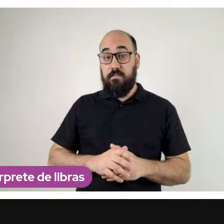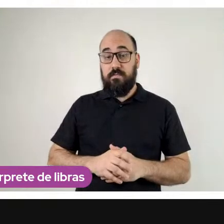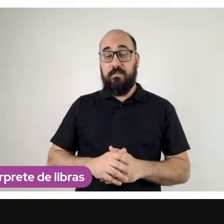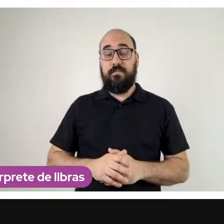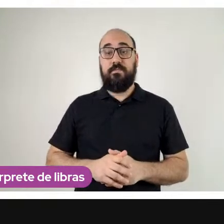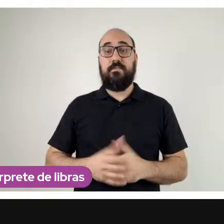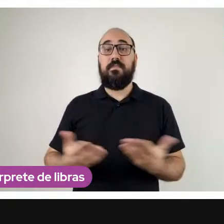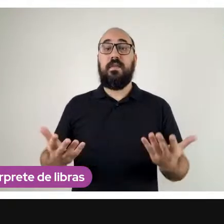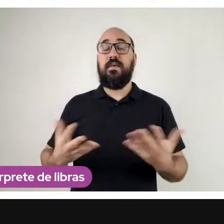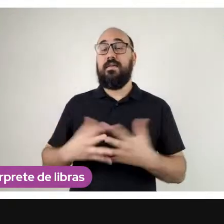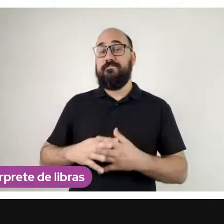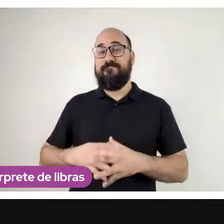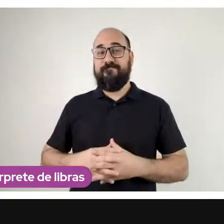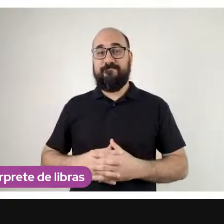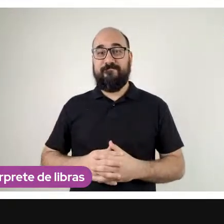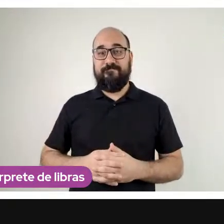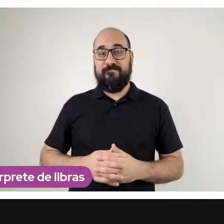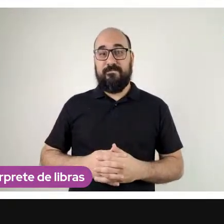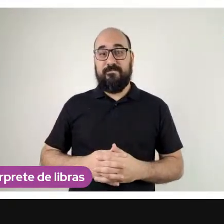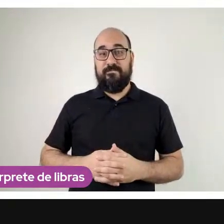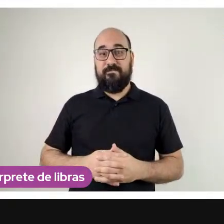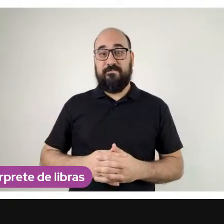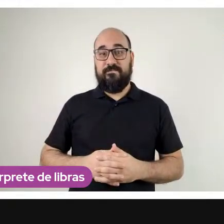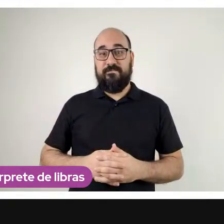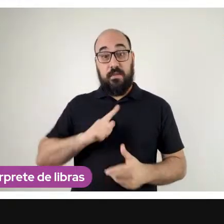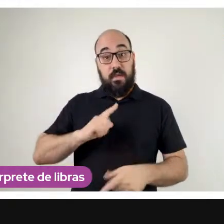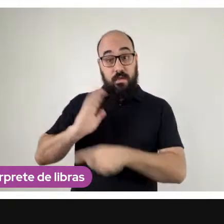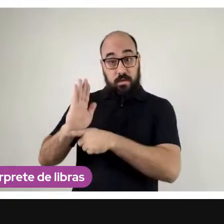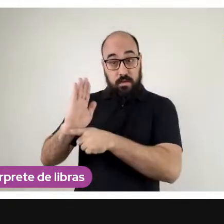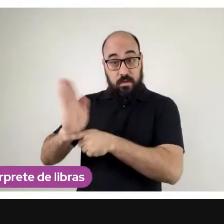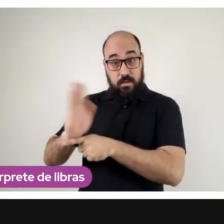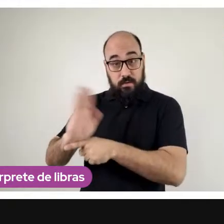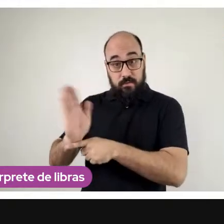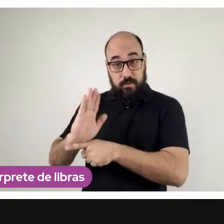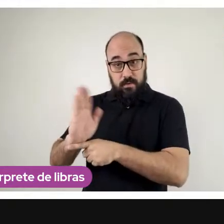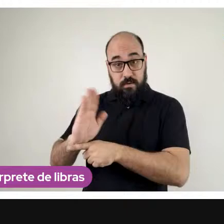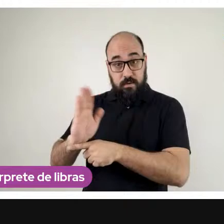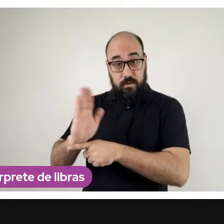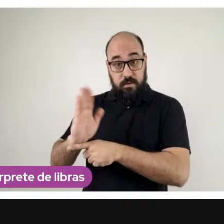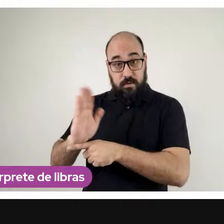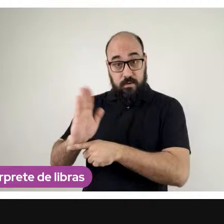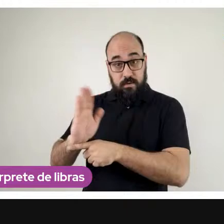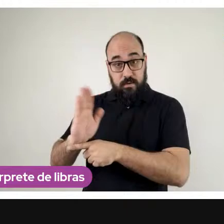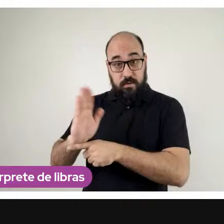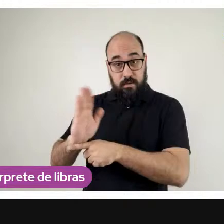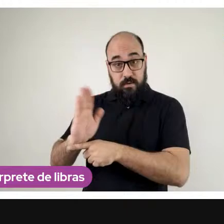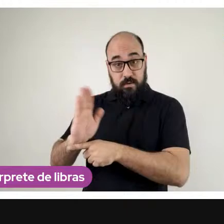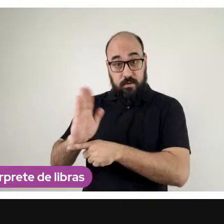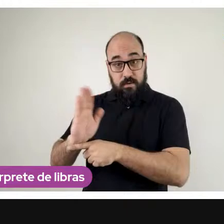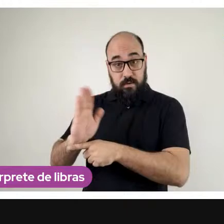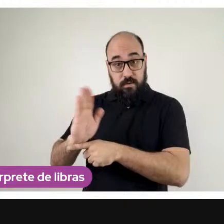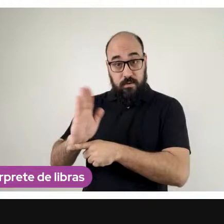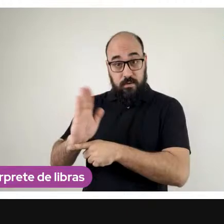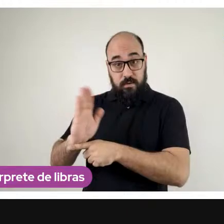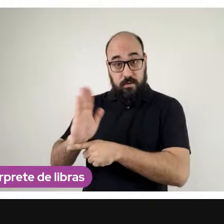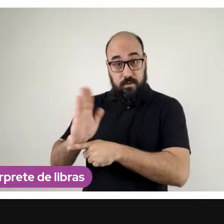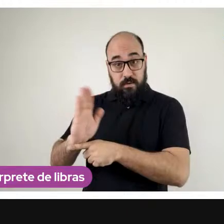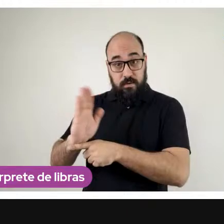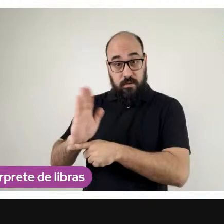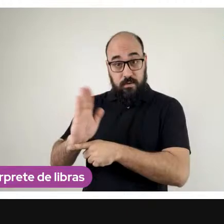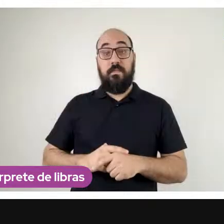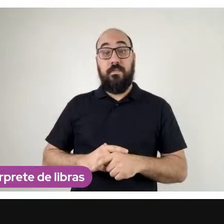a ver. Tengo el vídeo, si quieren, lo puedo poner. Hola, un vídeo.